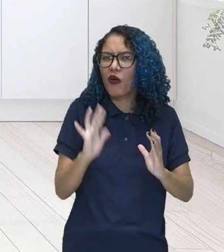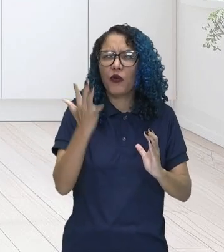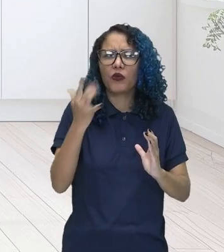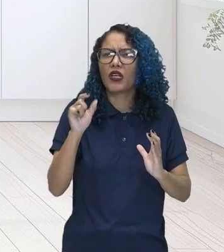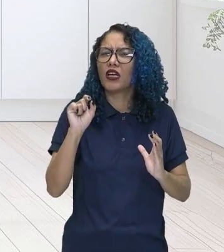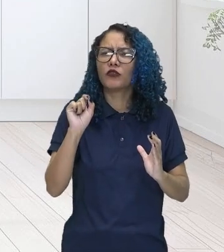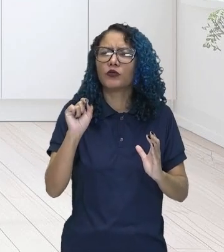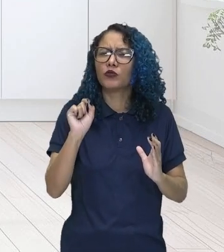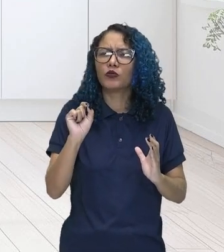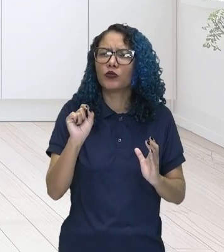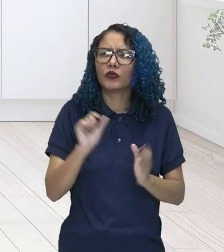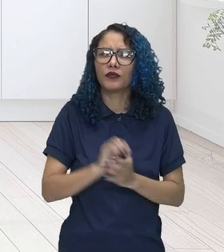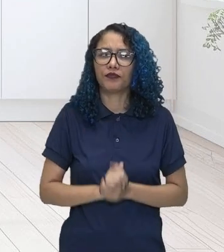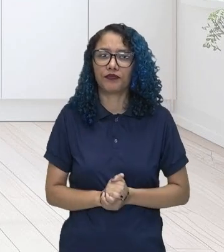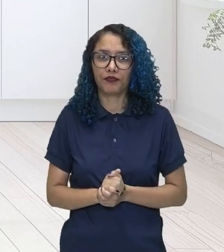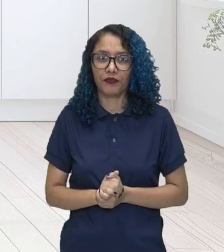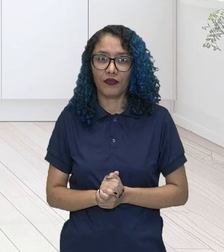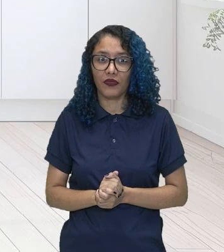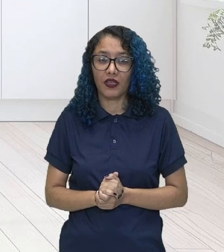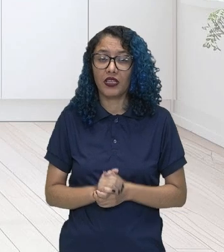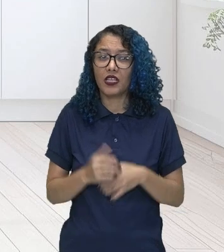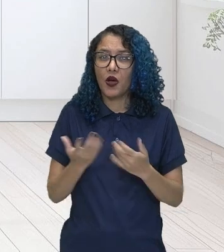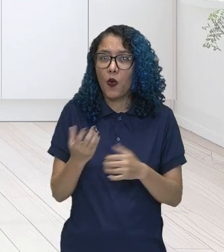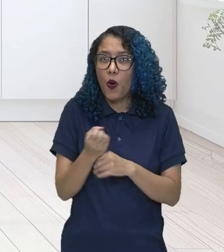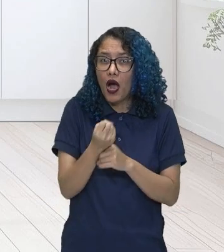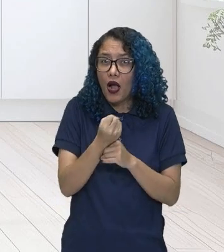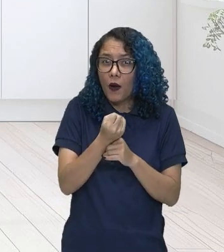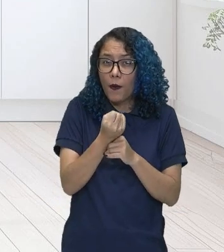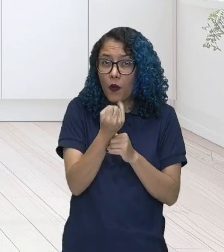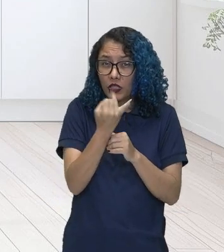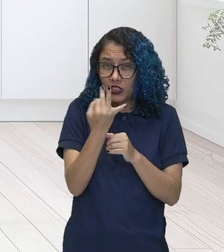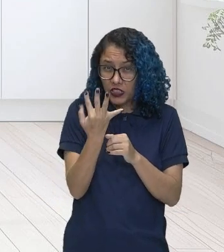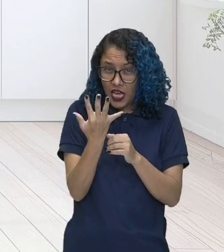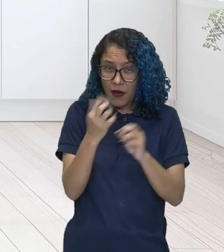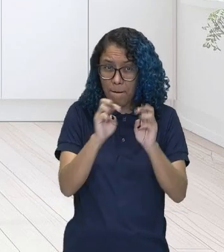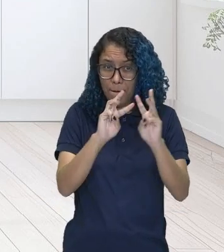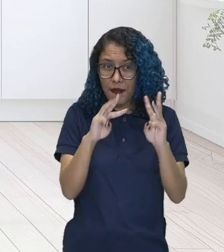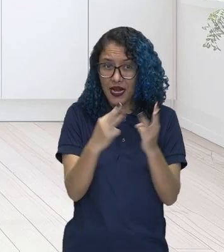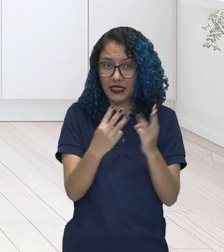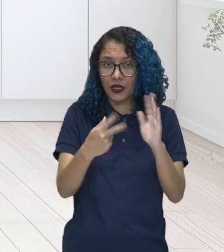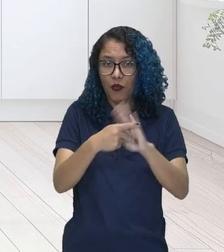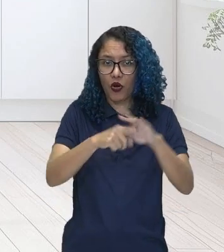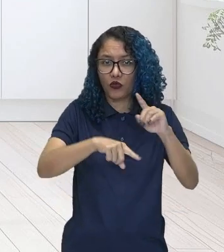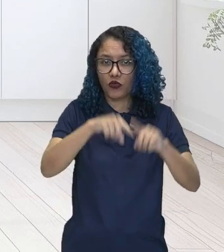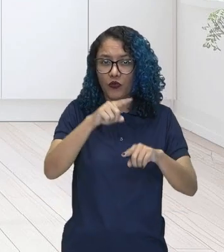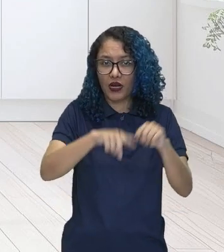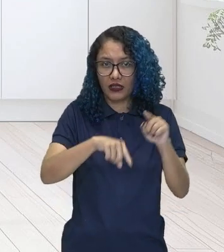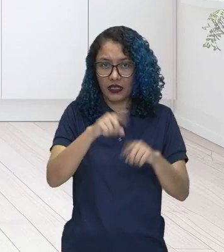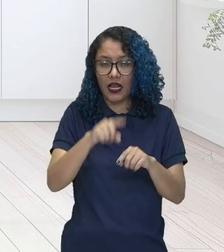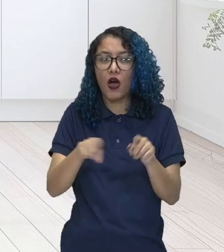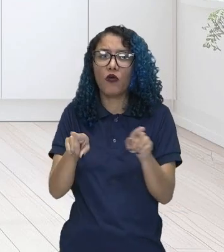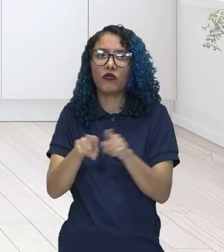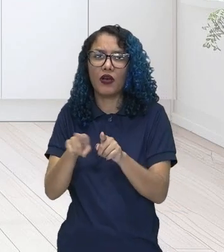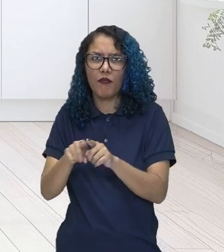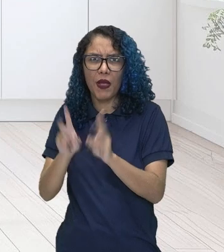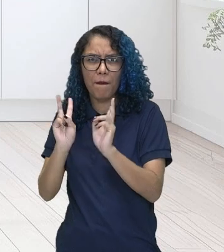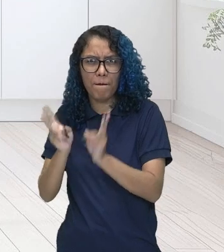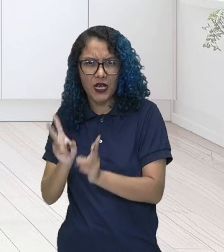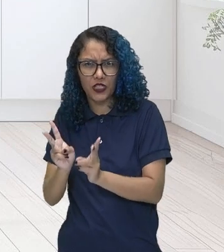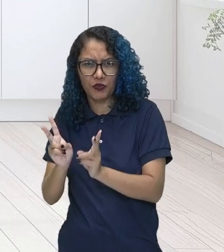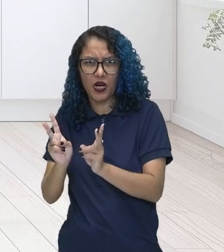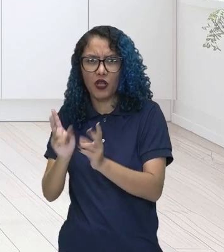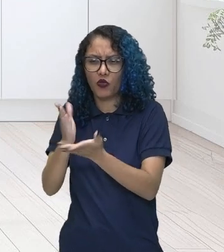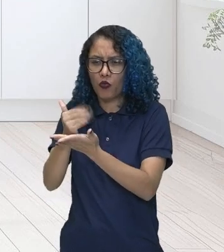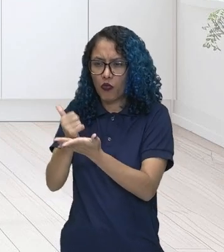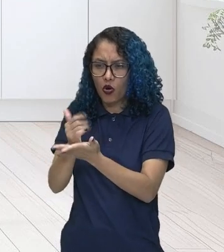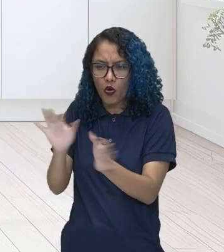Será que toda a massa dos ingredientes vai para o produto final? Essa é a